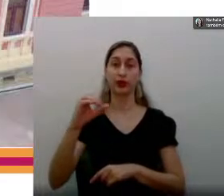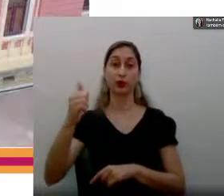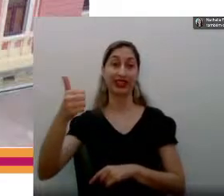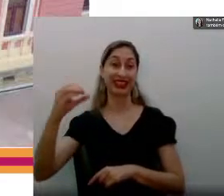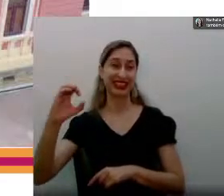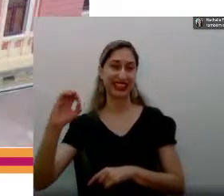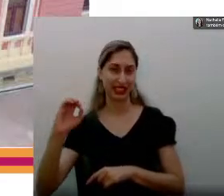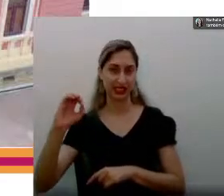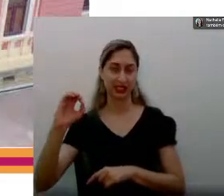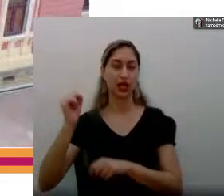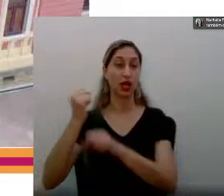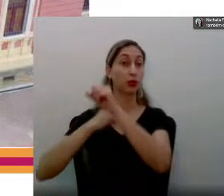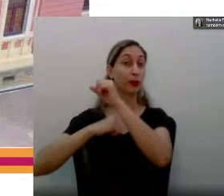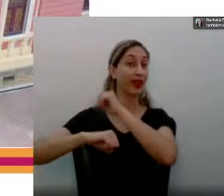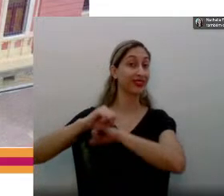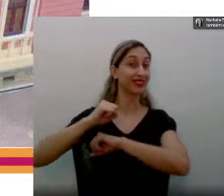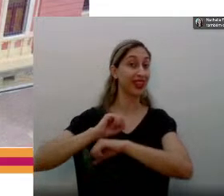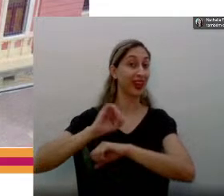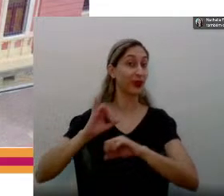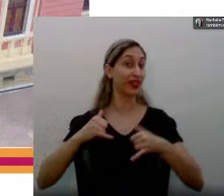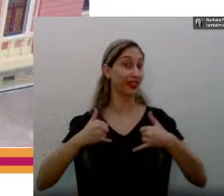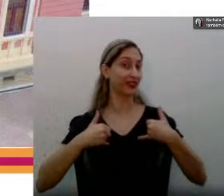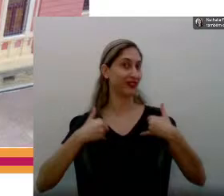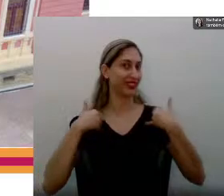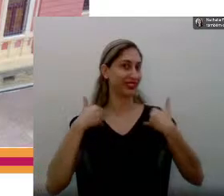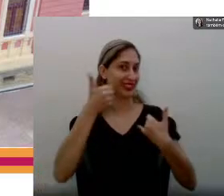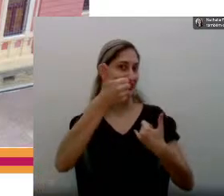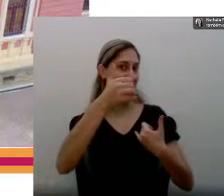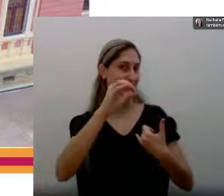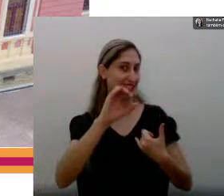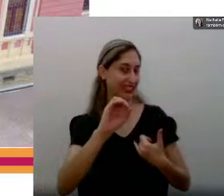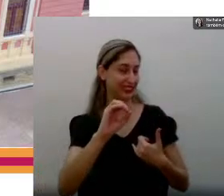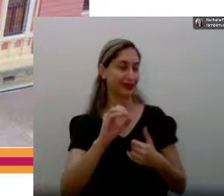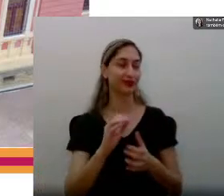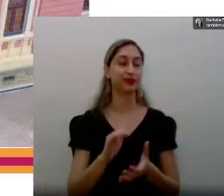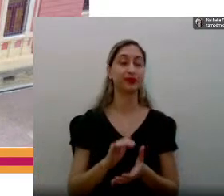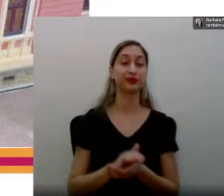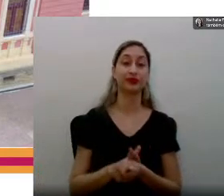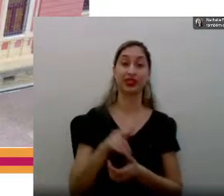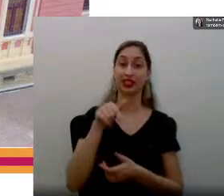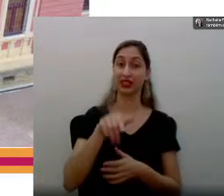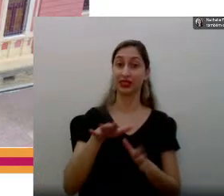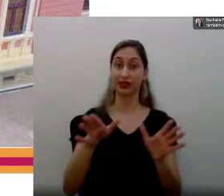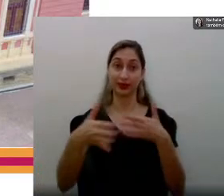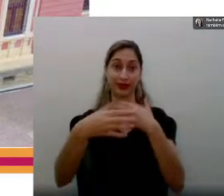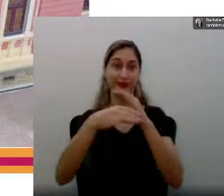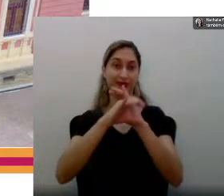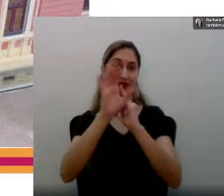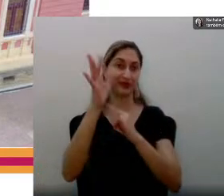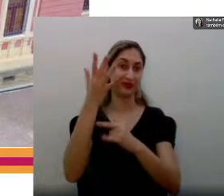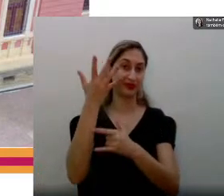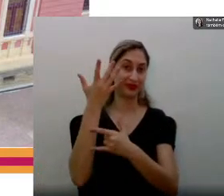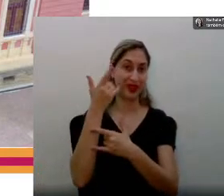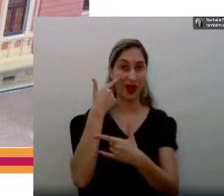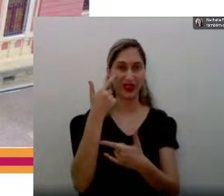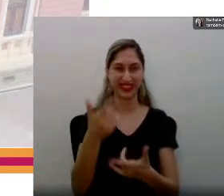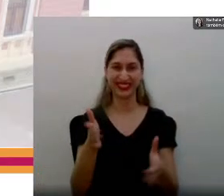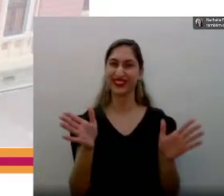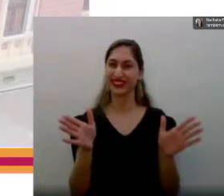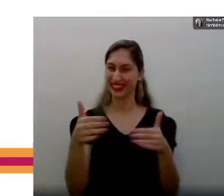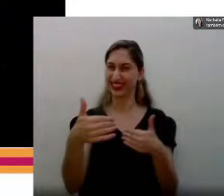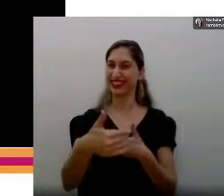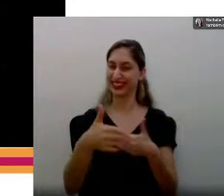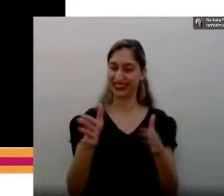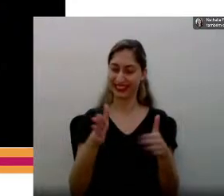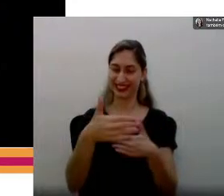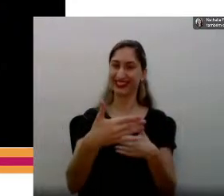é aqui não conhece esse é o espaço conhecimento tá é uma capa eu